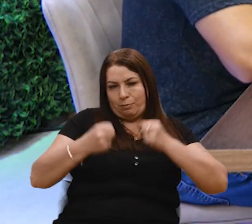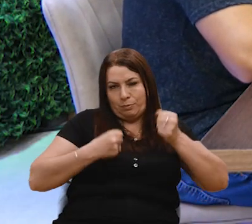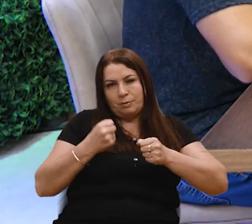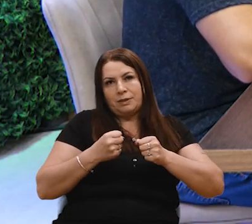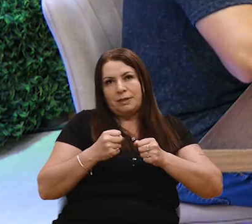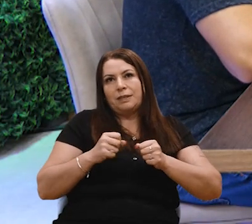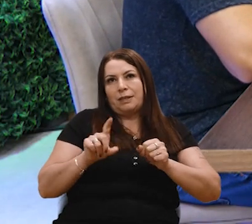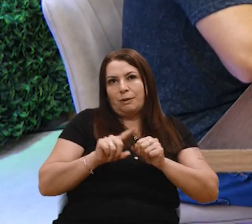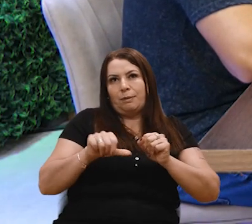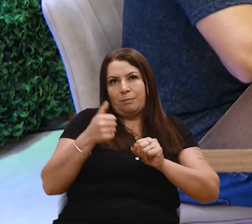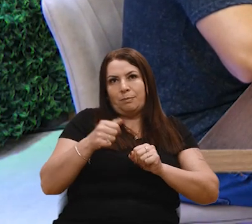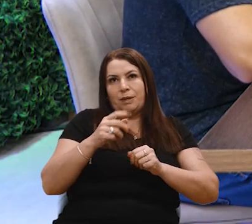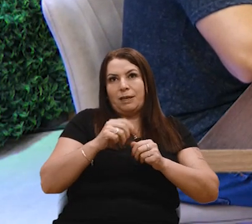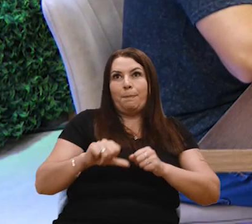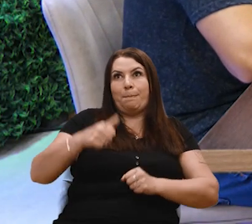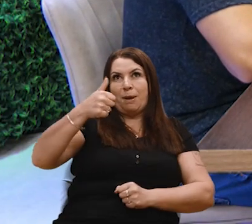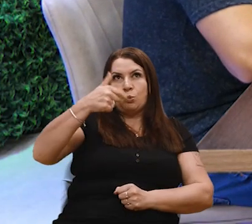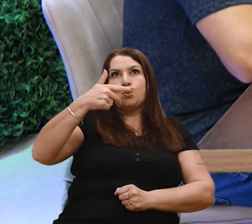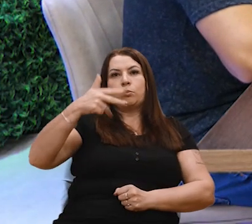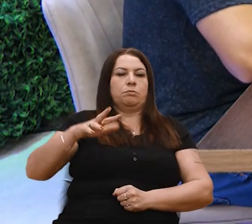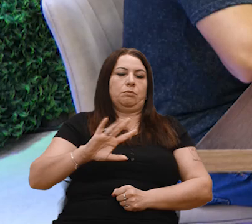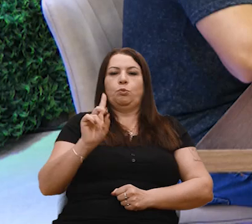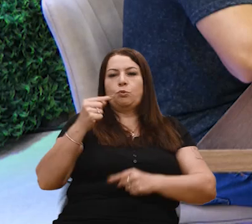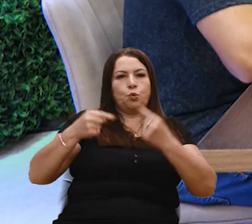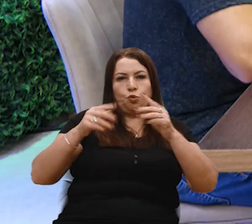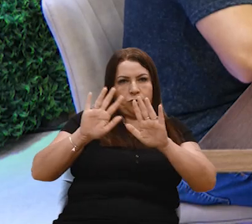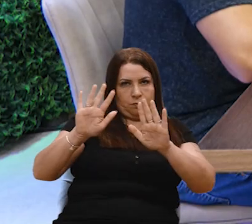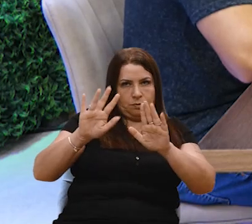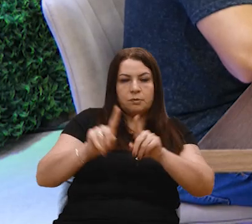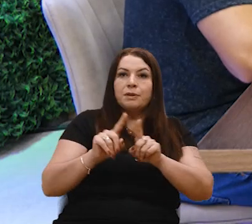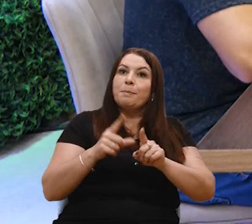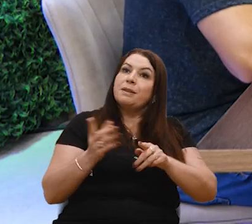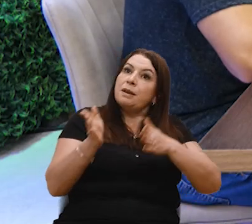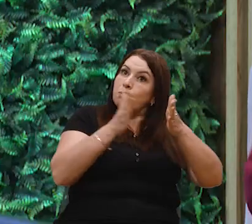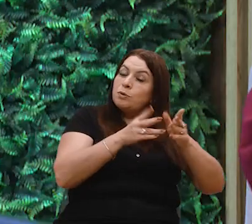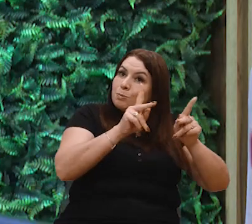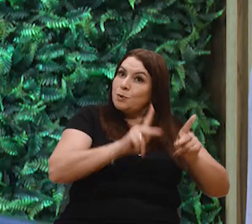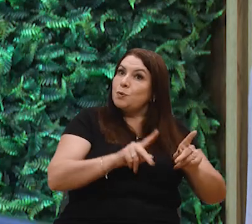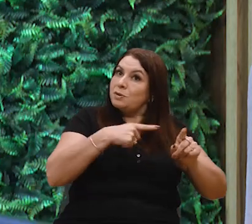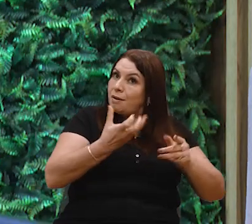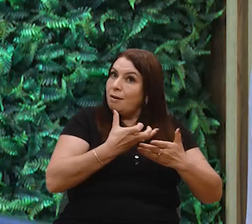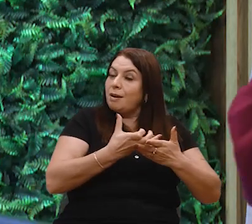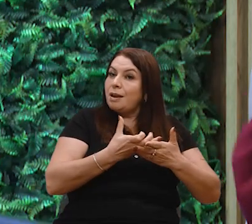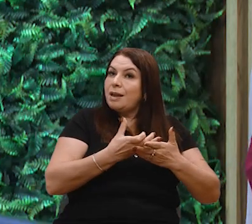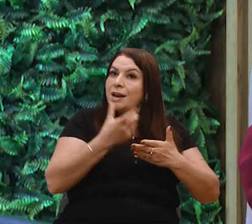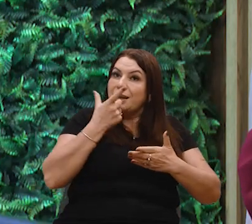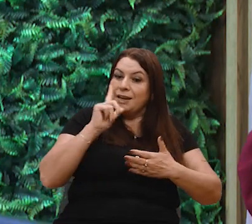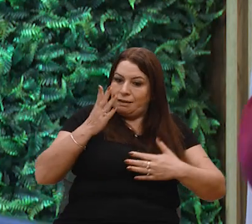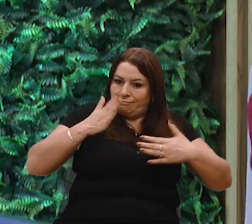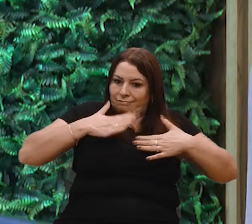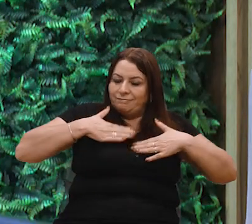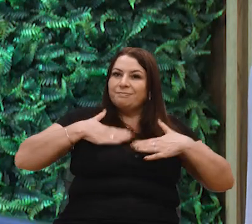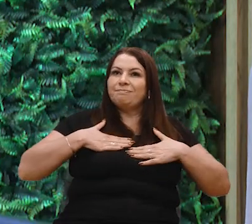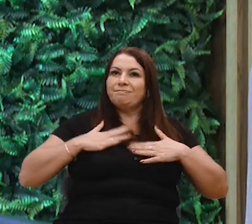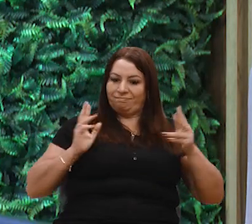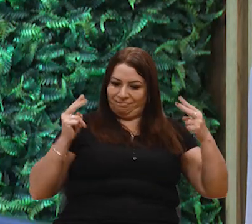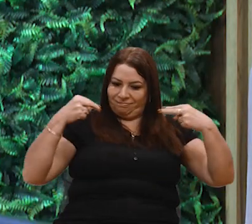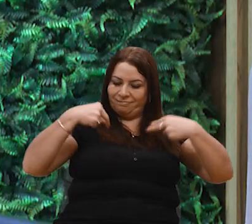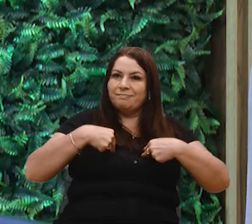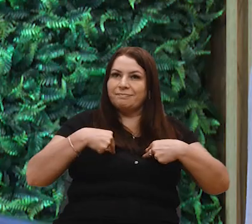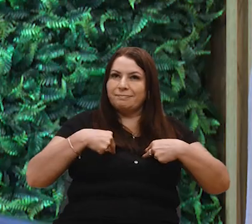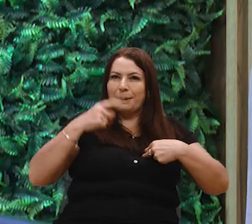alto rendimento que busca performance, que é o pódio, lógico que sim, ninguém está discutindo isso. Mas tem muita gente que quer vencer a si